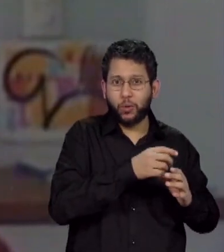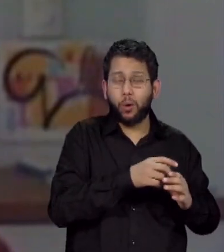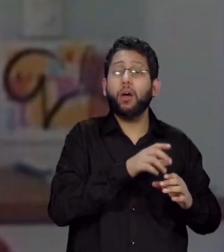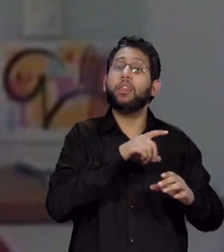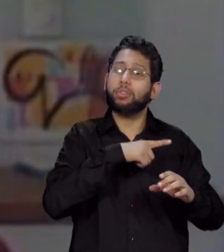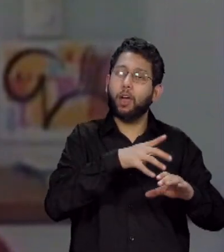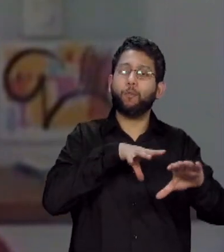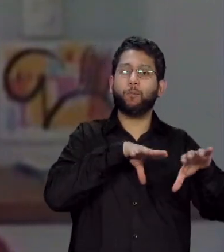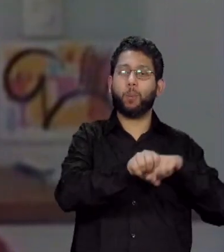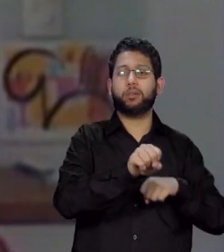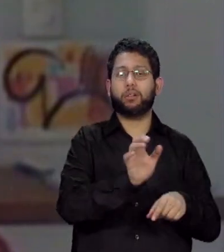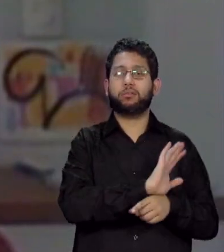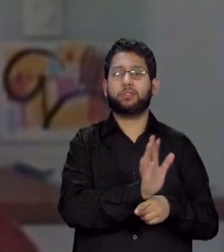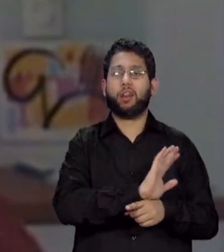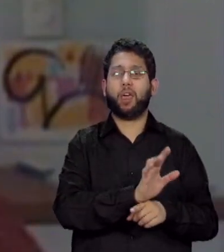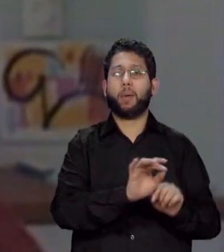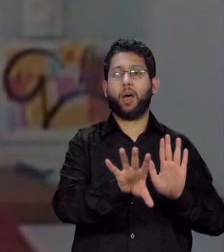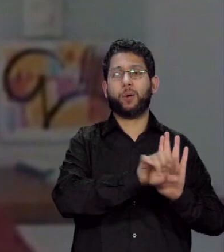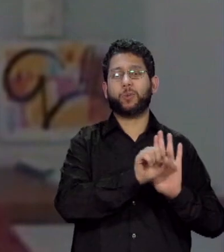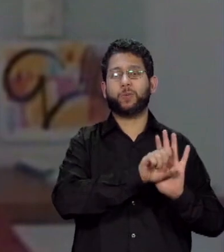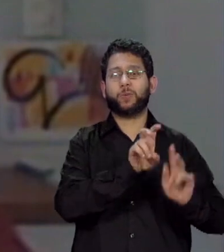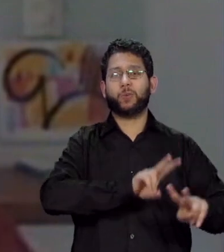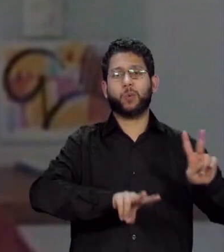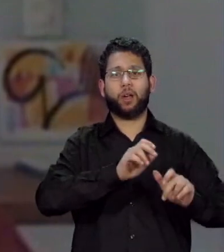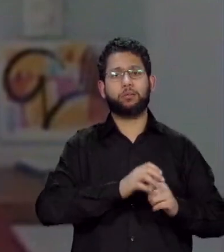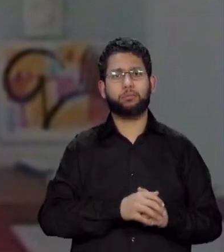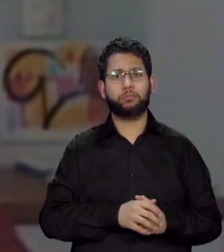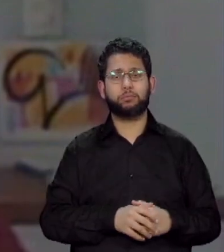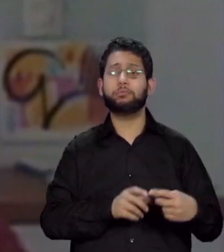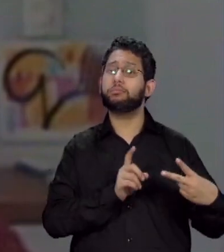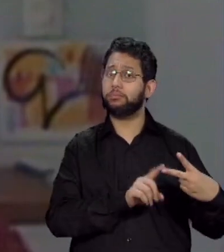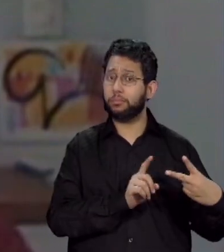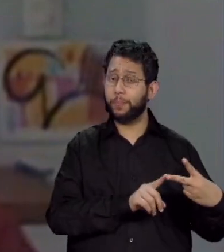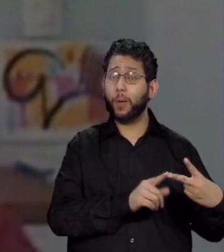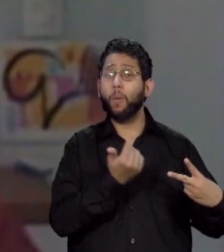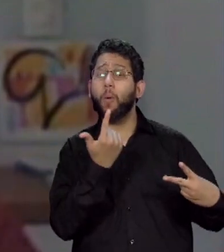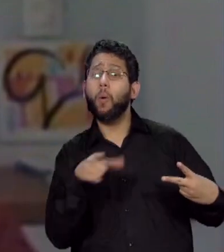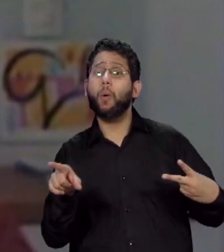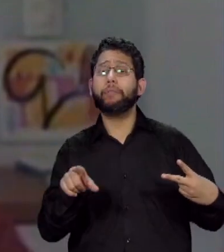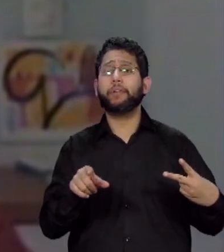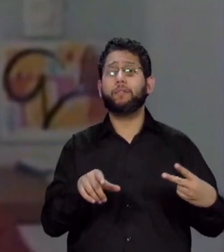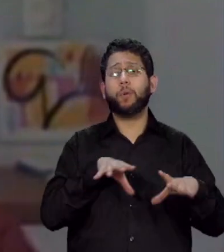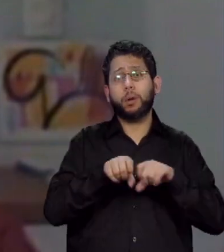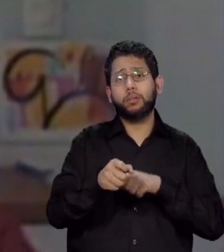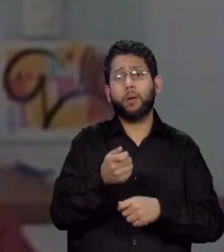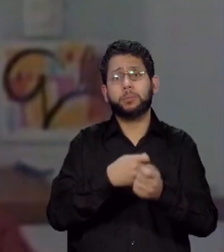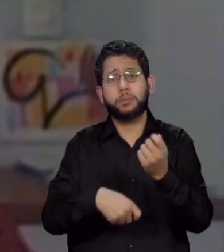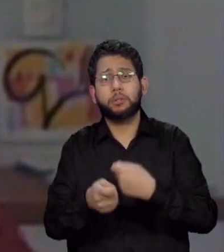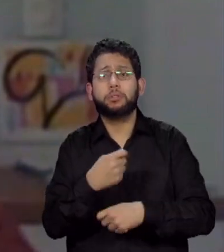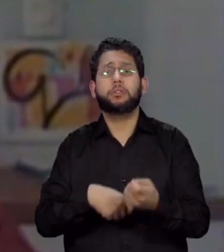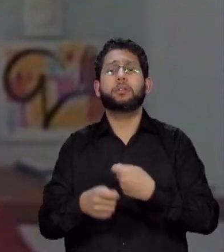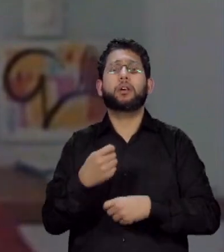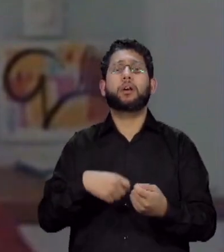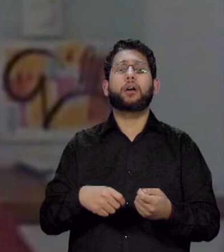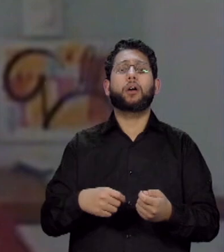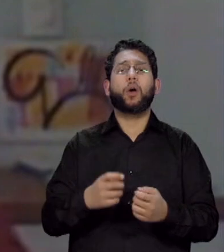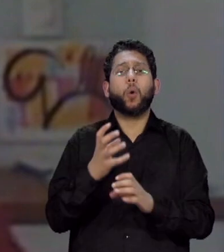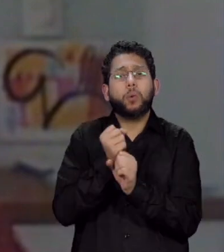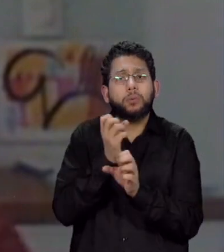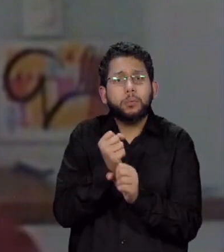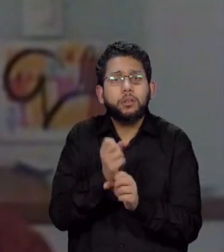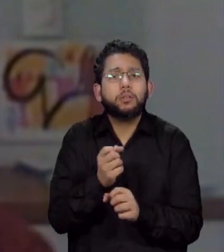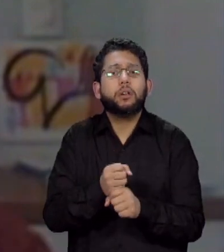cinema e audiovisual, né? No segundo momento, são formados em outras áreas, como administração, economia,